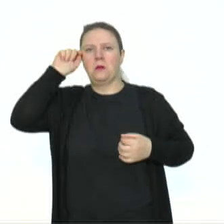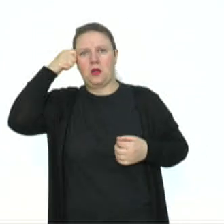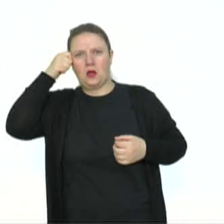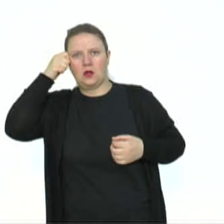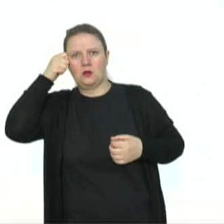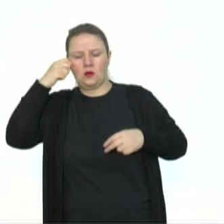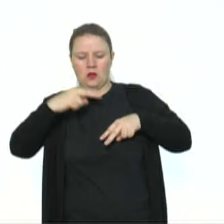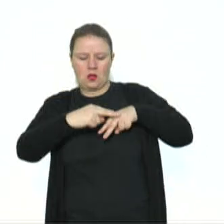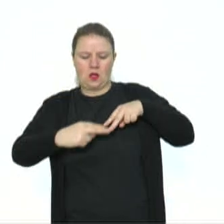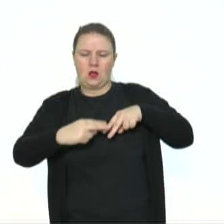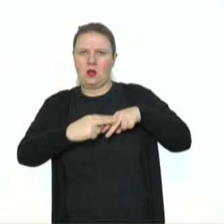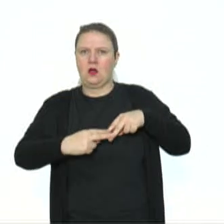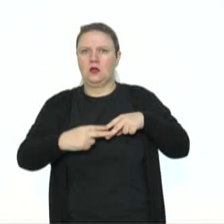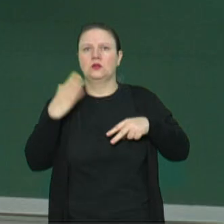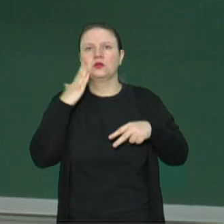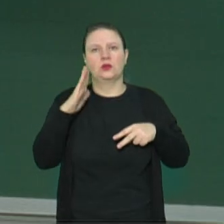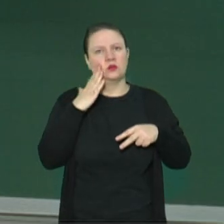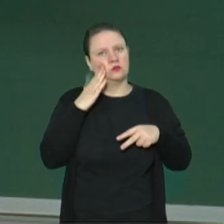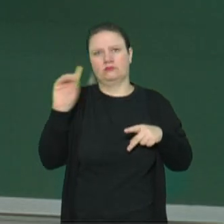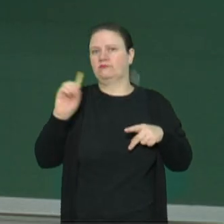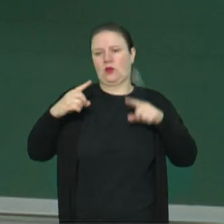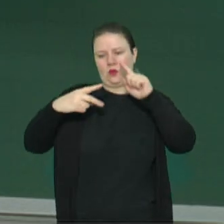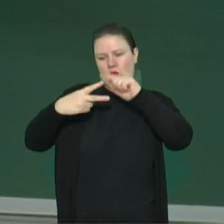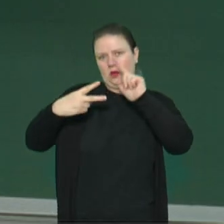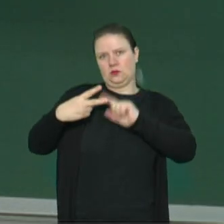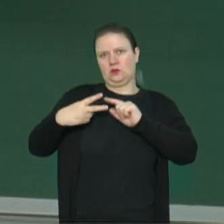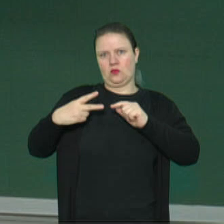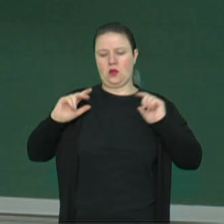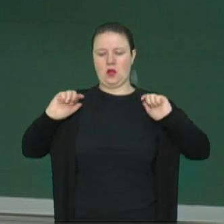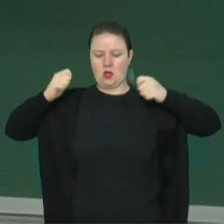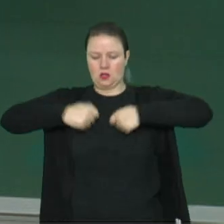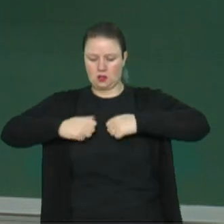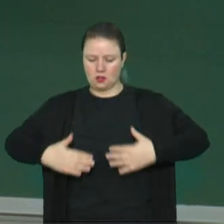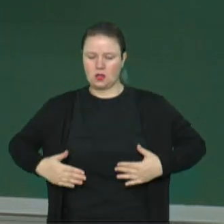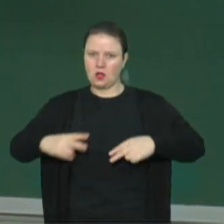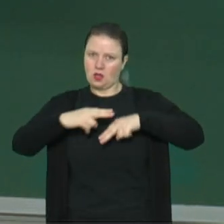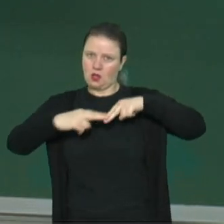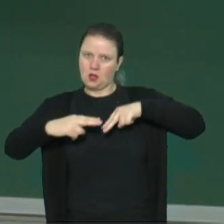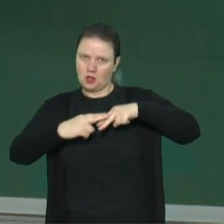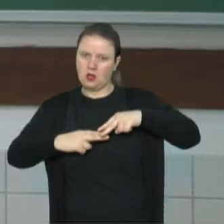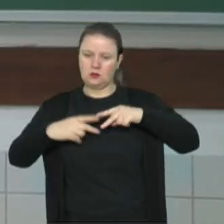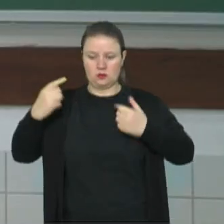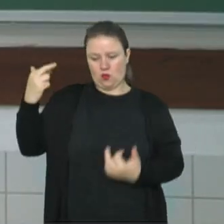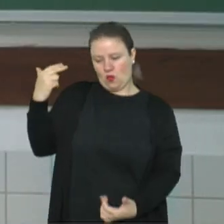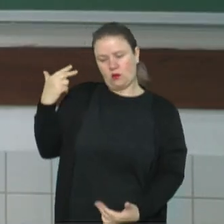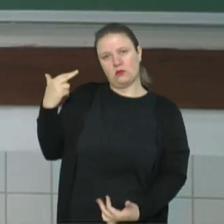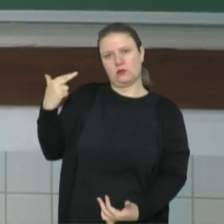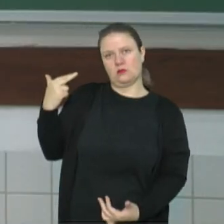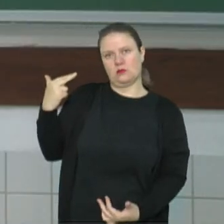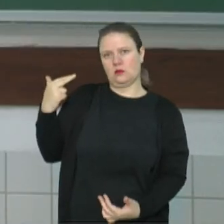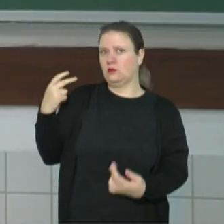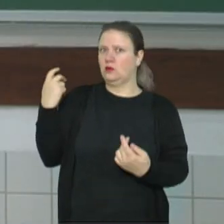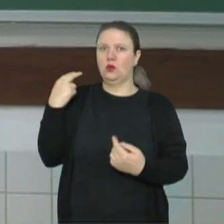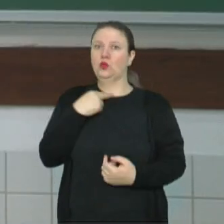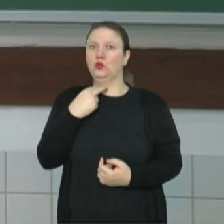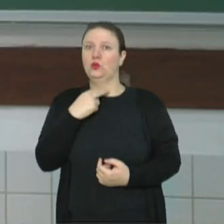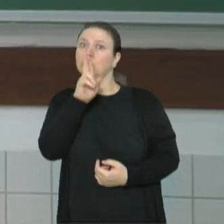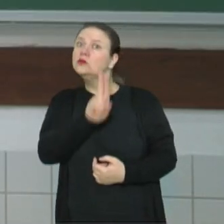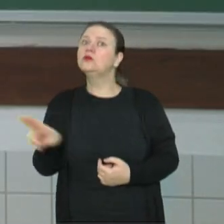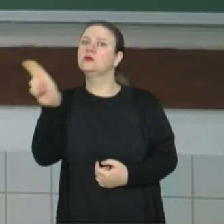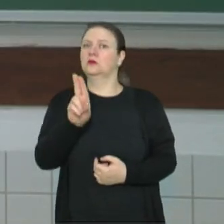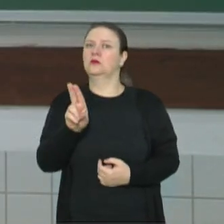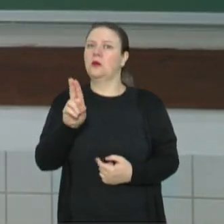com a calça azul. Não pode, tá sempre com a mesma cor, em competição, né? Treinamento, aí você pode acabar utilizando outras cores, mas